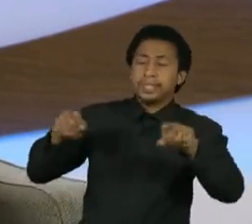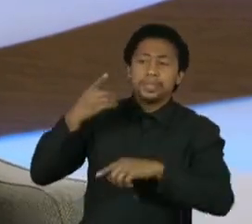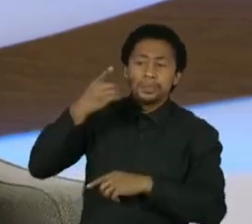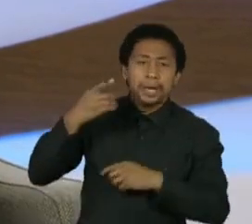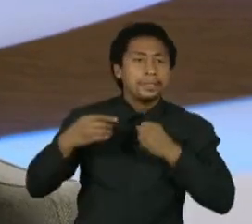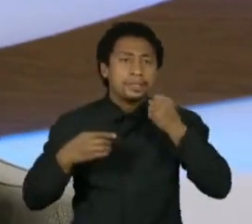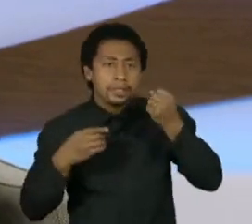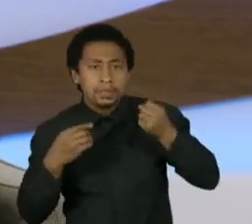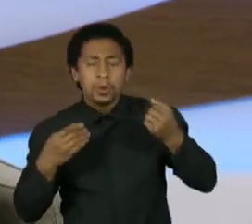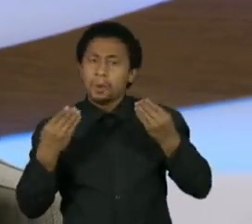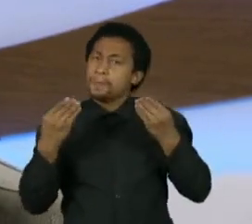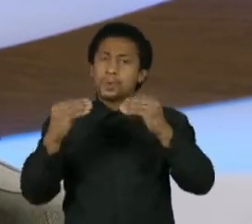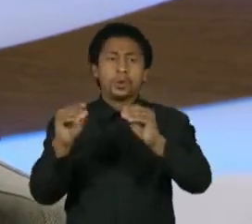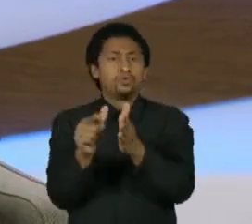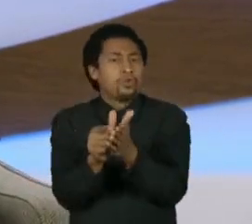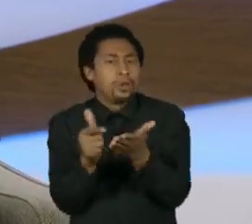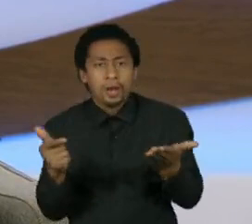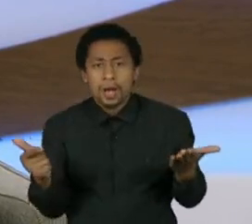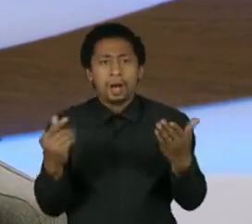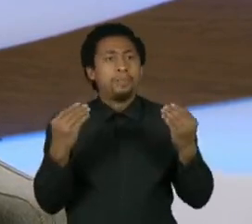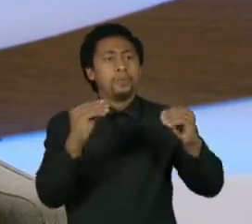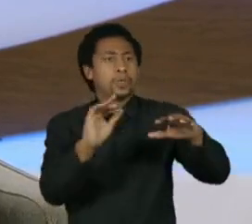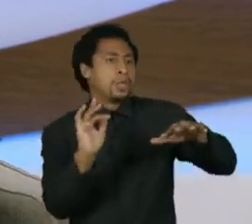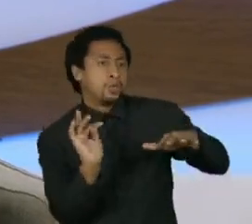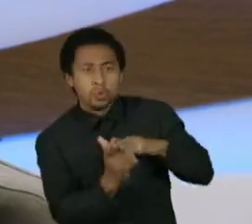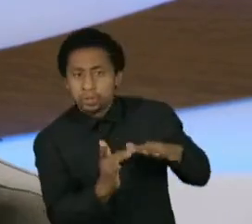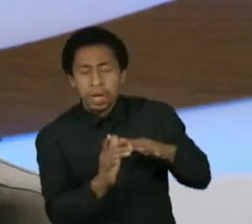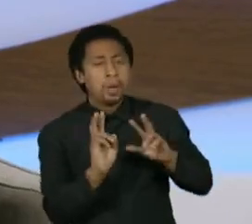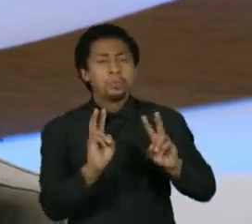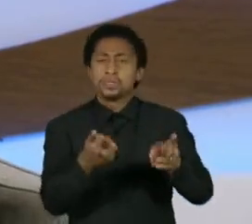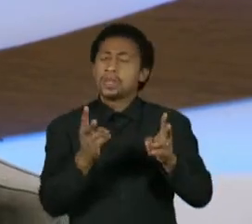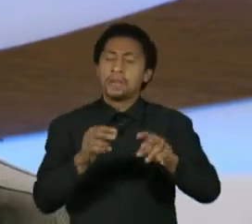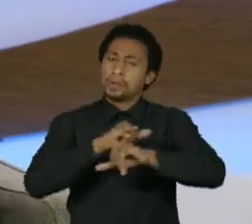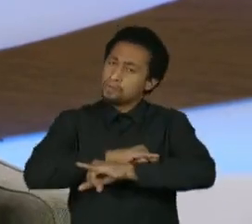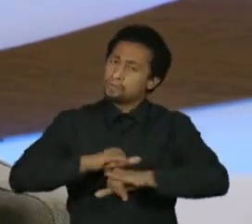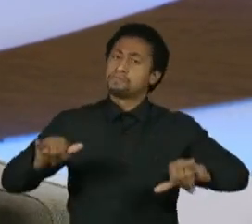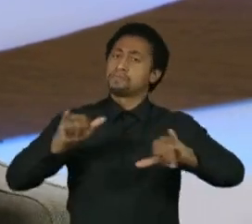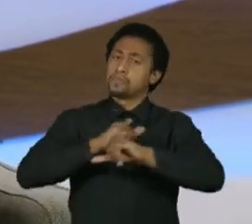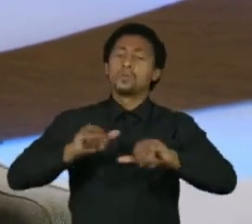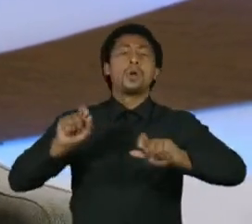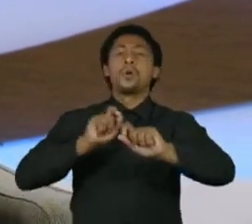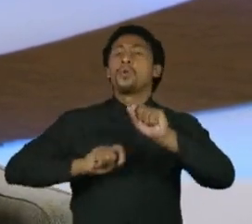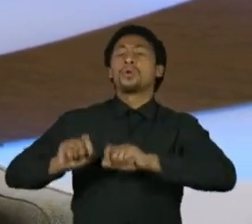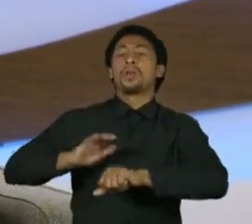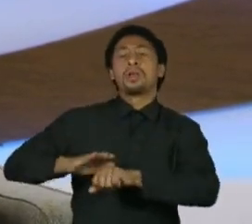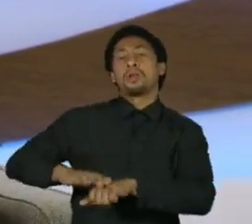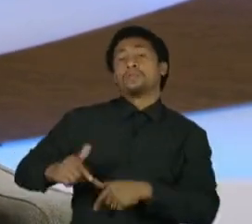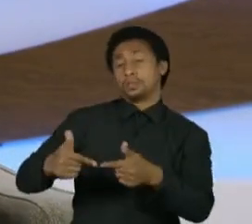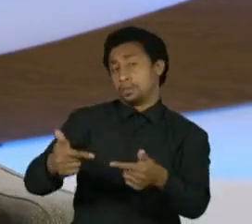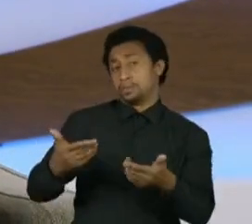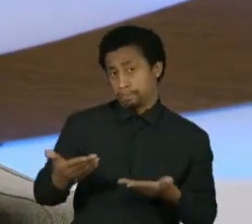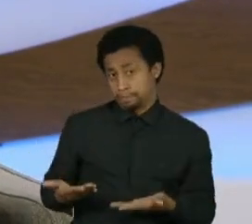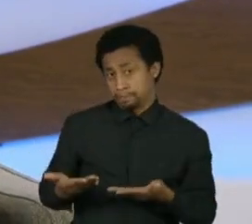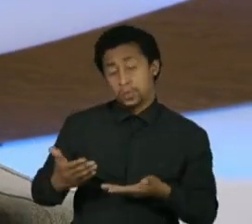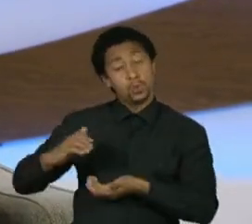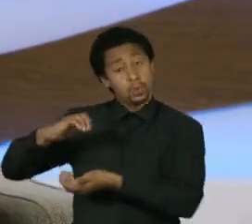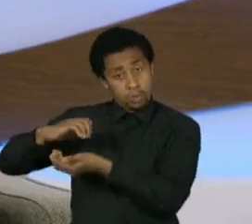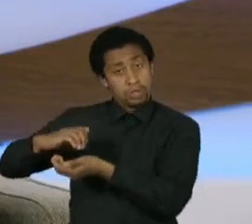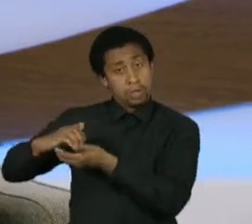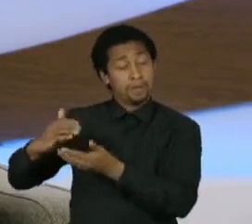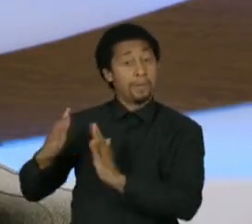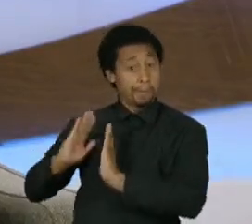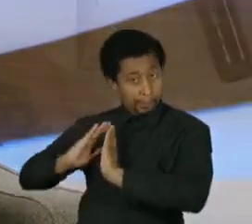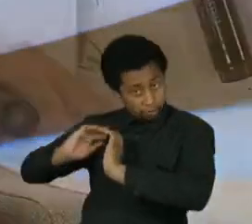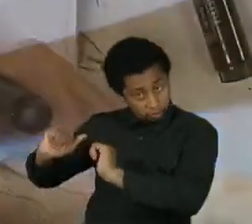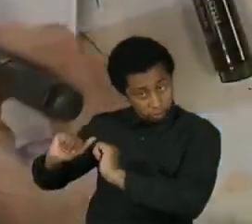de comunicação próprio. Então, o que eu busquei foi informações para que pudesse atender minimamente aquilo que o Supremo desejava, além do que havia sido já atendido